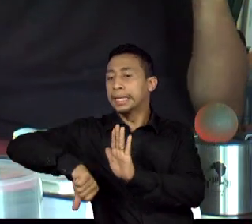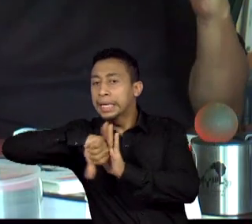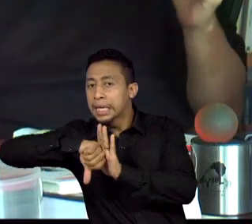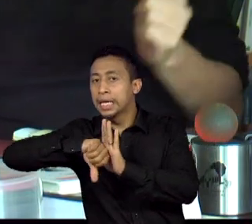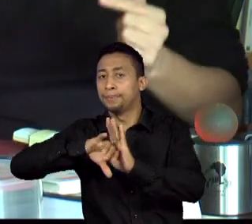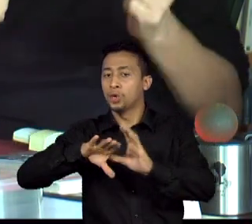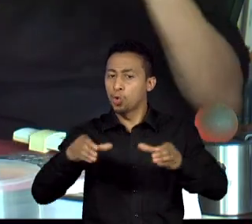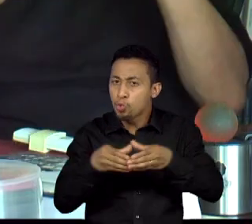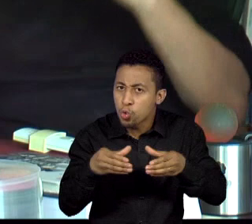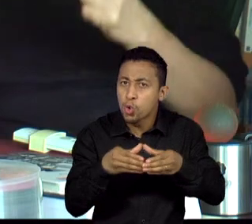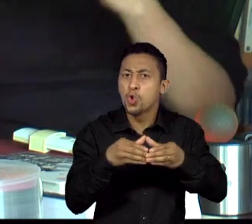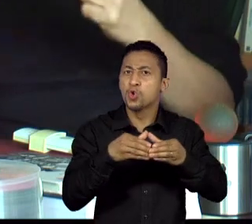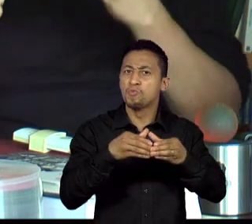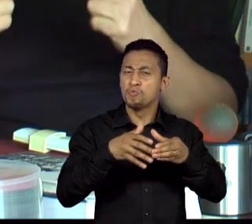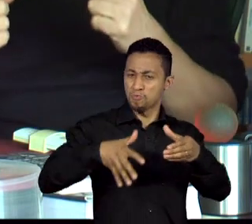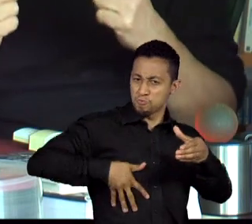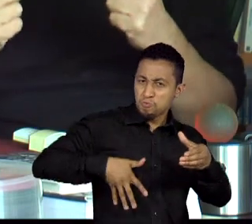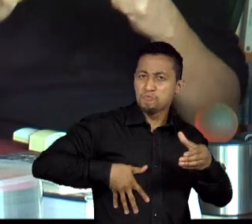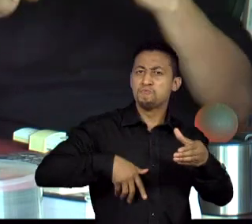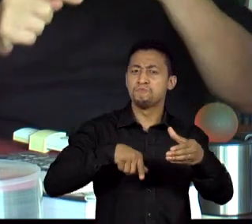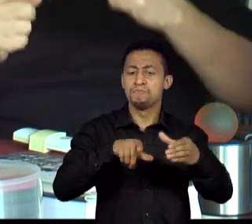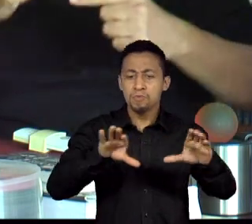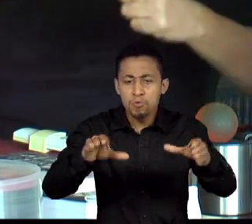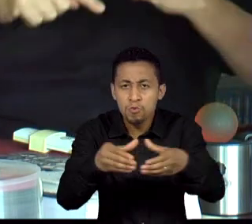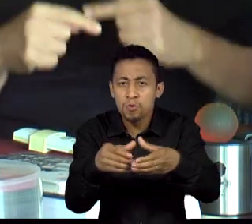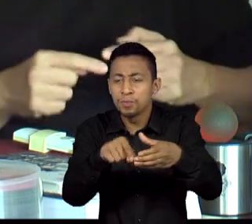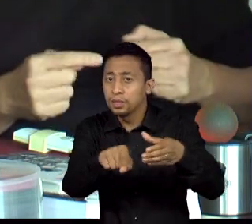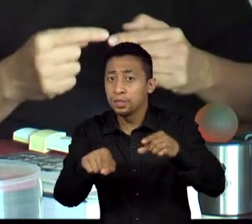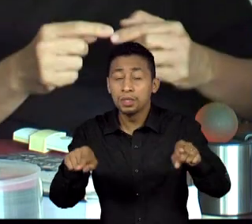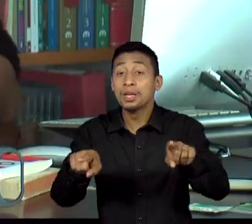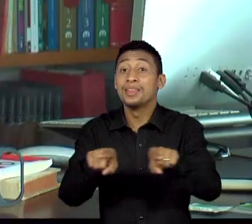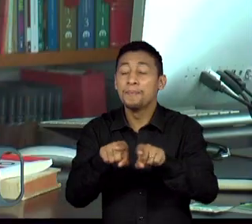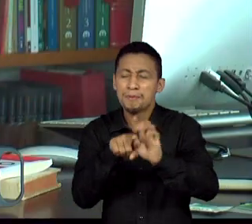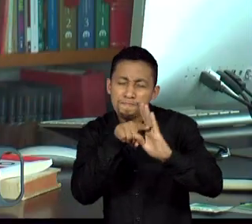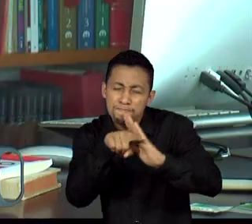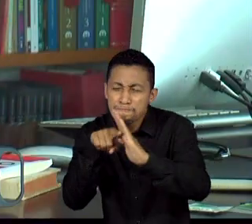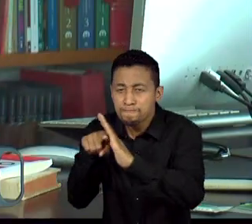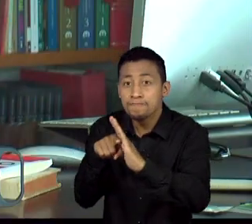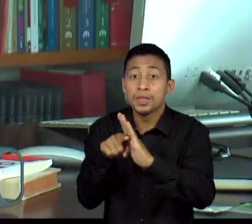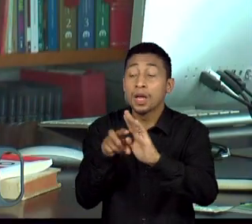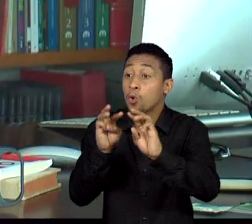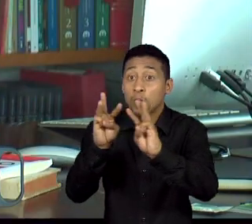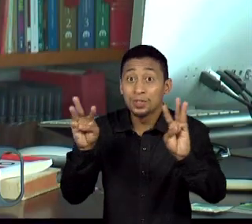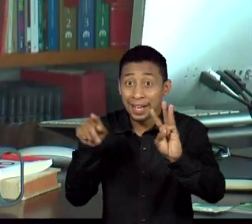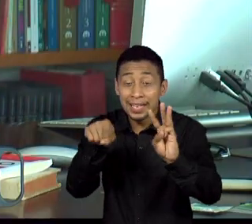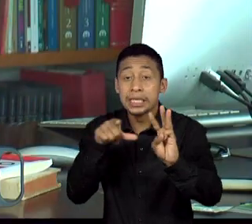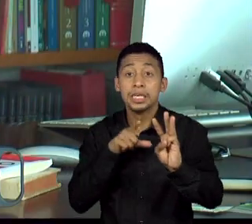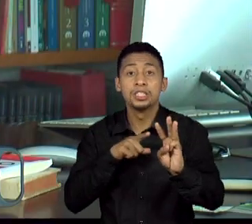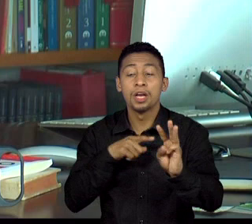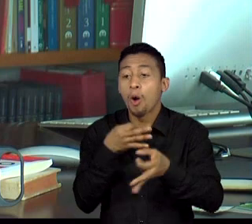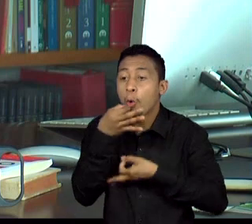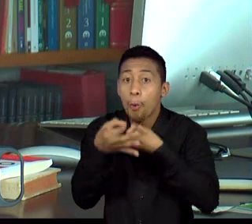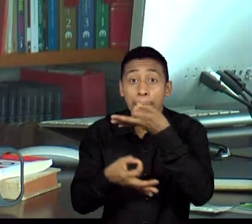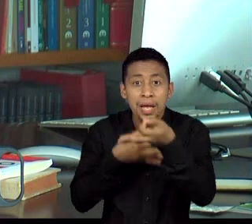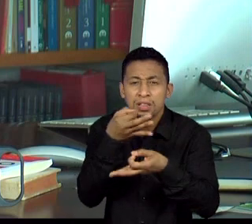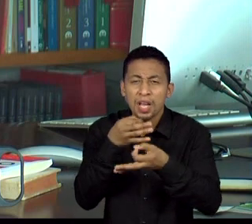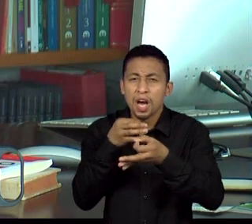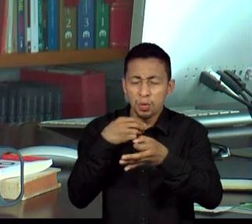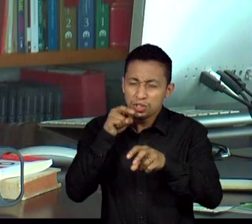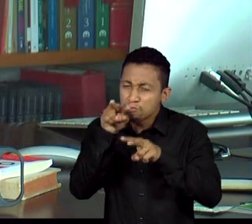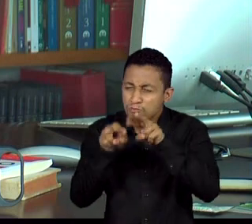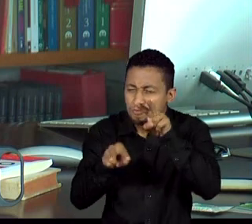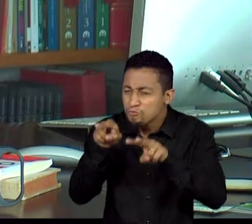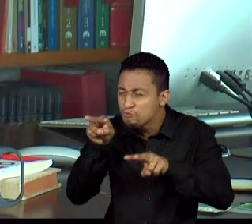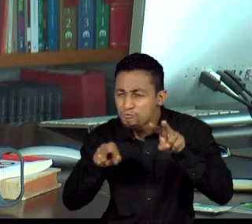e principalmente os comentários que as pessoas faziam nesses sites. E há frases que a gente pegou